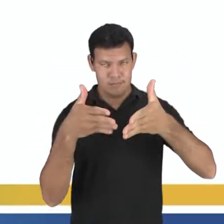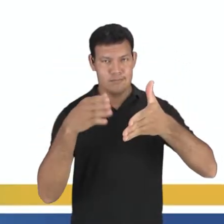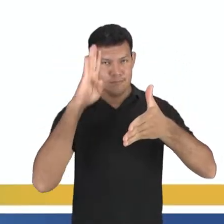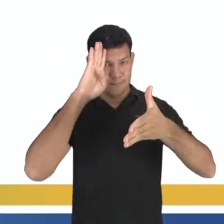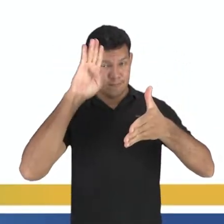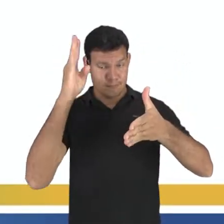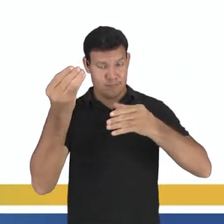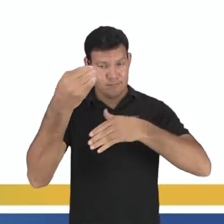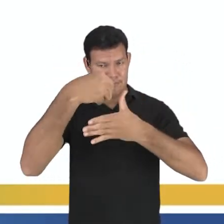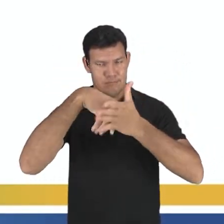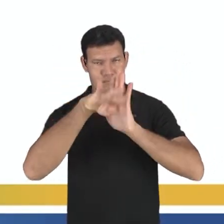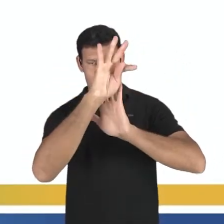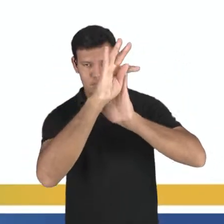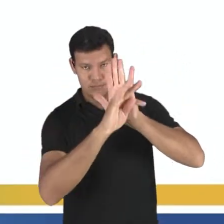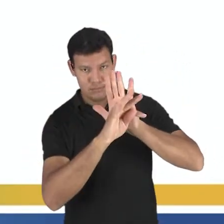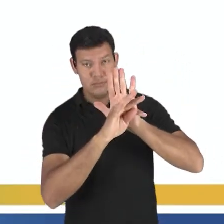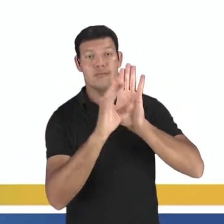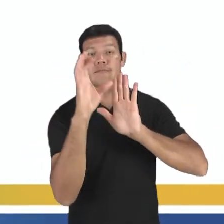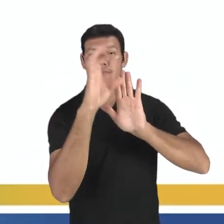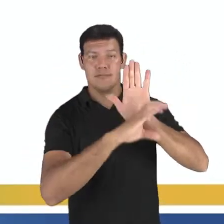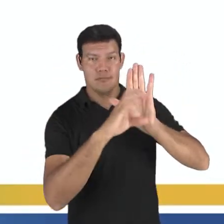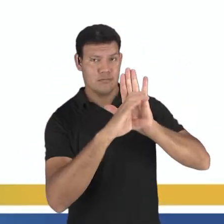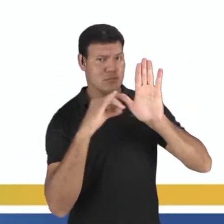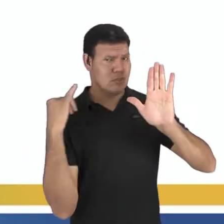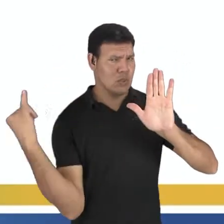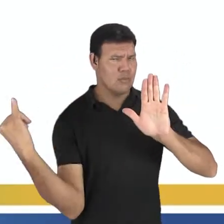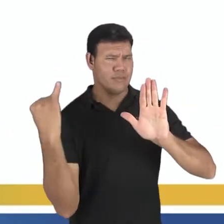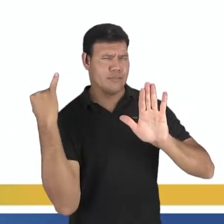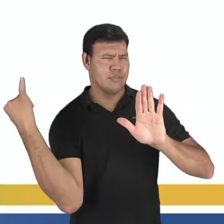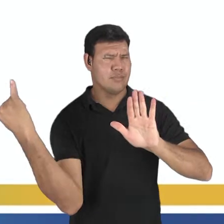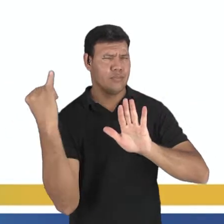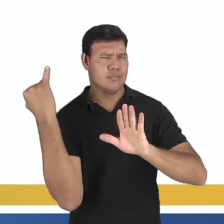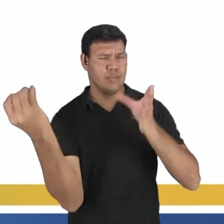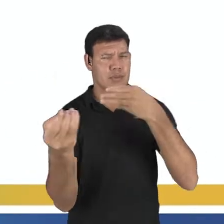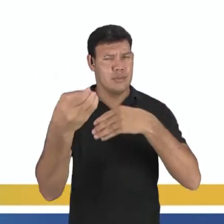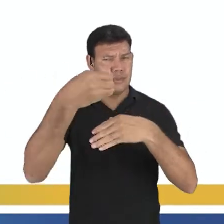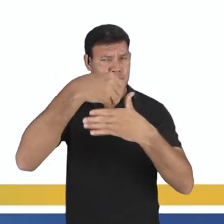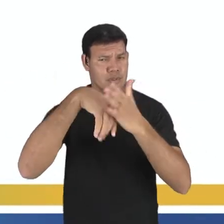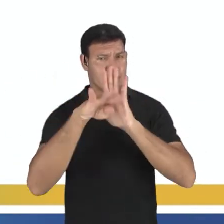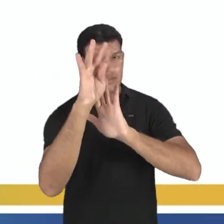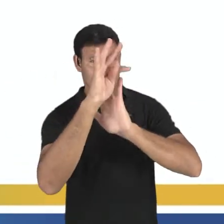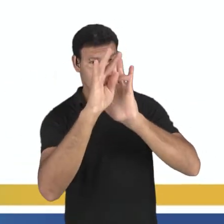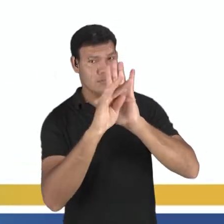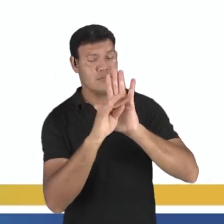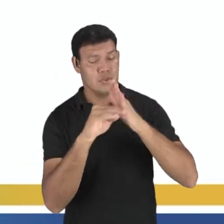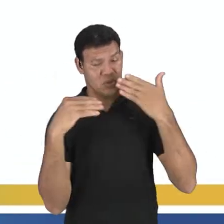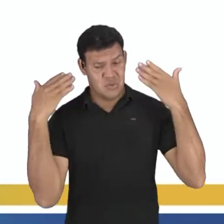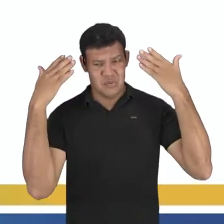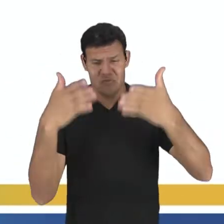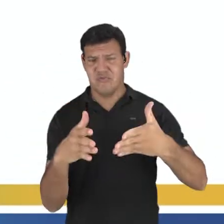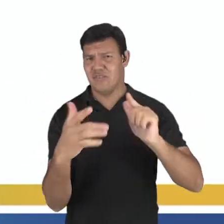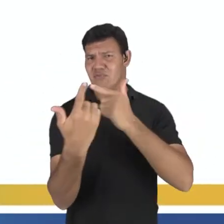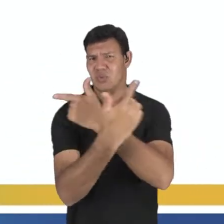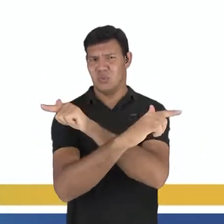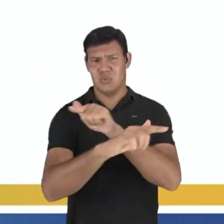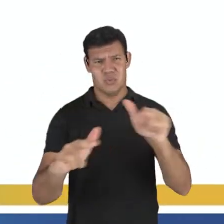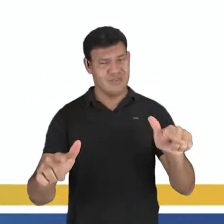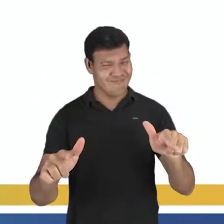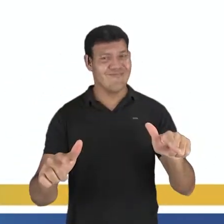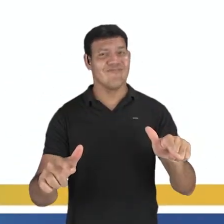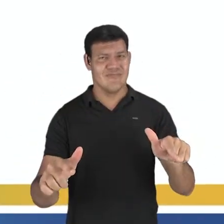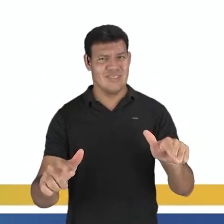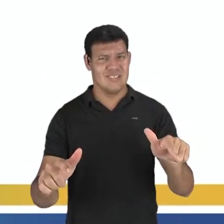do texto. É o conteúdo mais importante de um texto. Sem essa ideia central, o